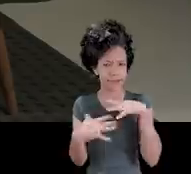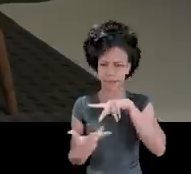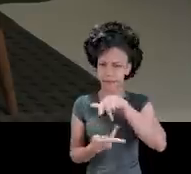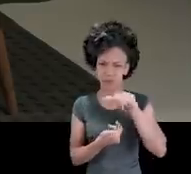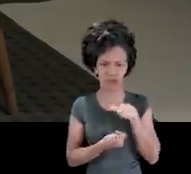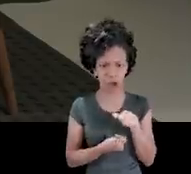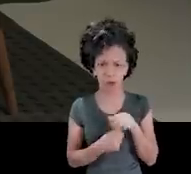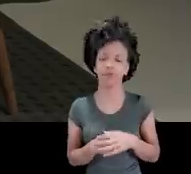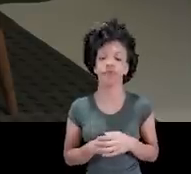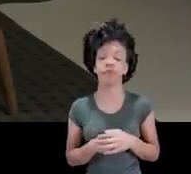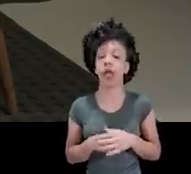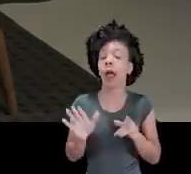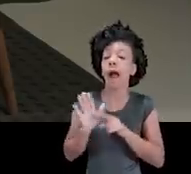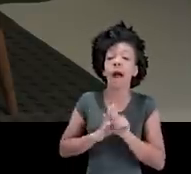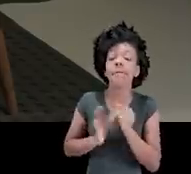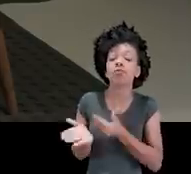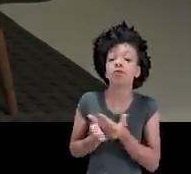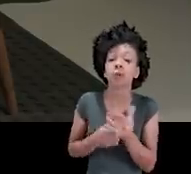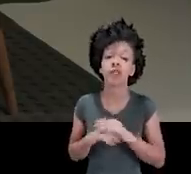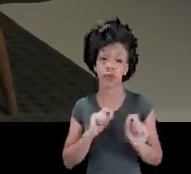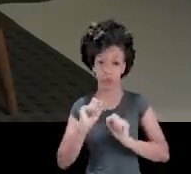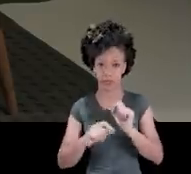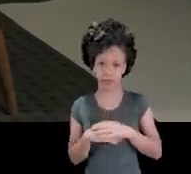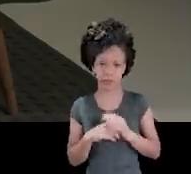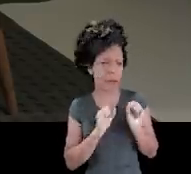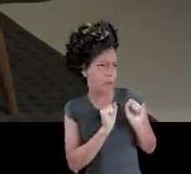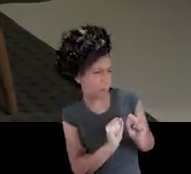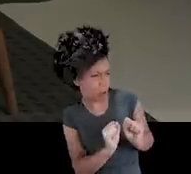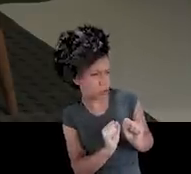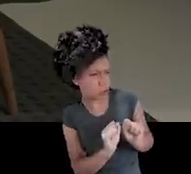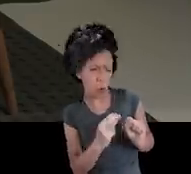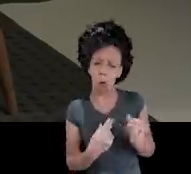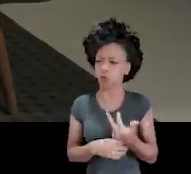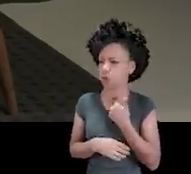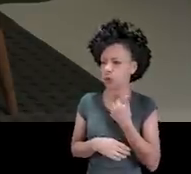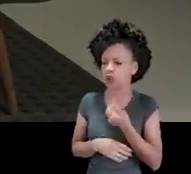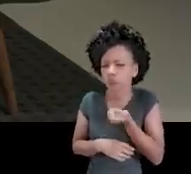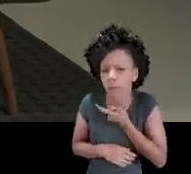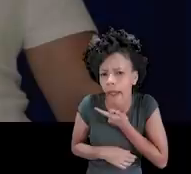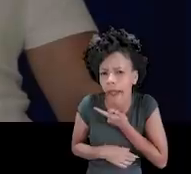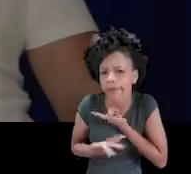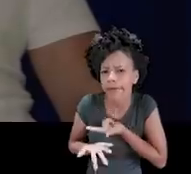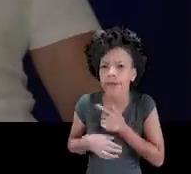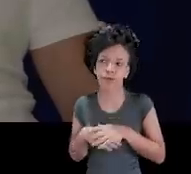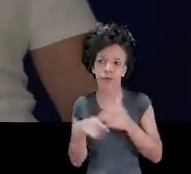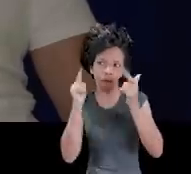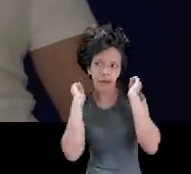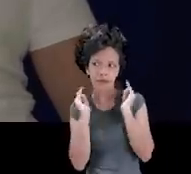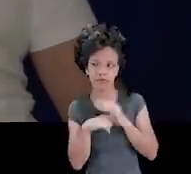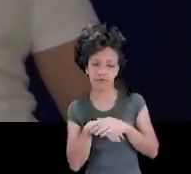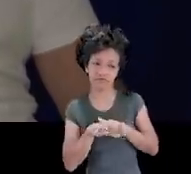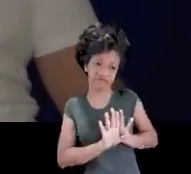carequice. Sim. A pergunta que inicia isso tudo é, pode ou não pode fazer piada com careca? Olha,